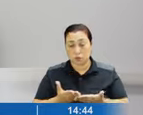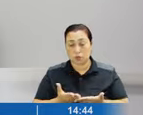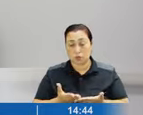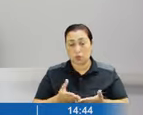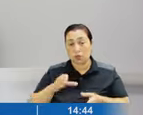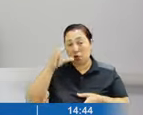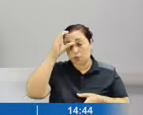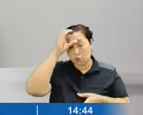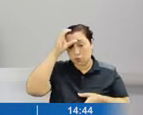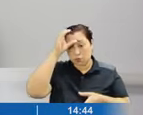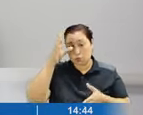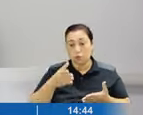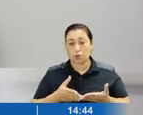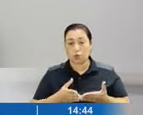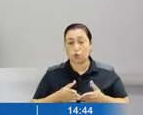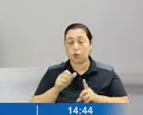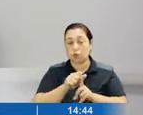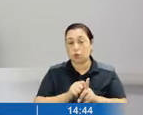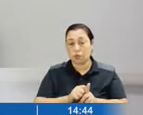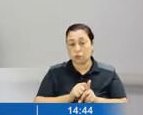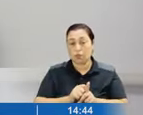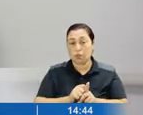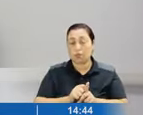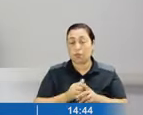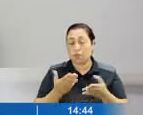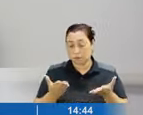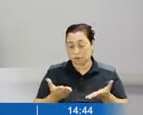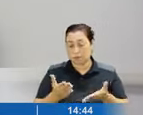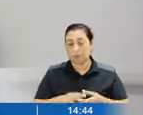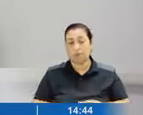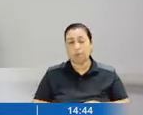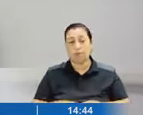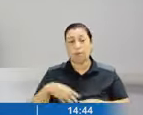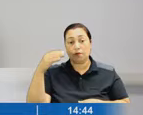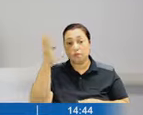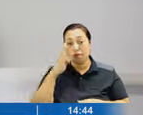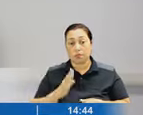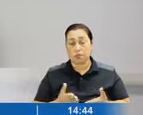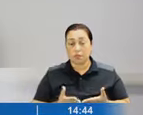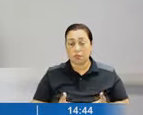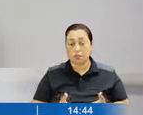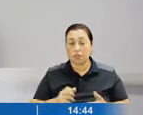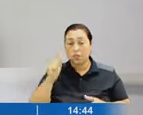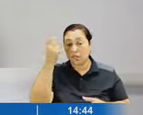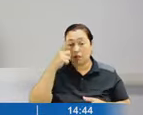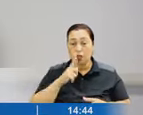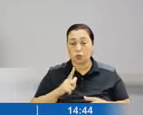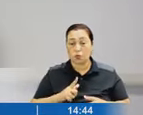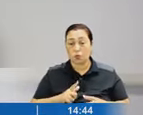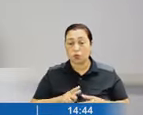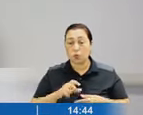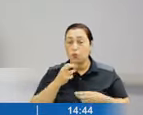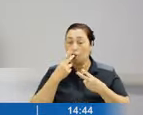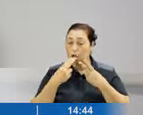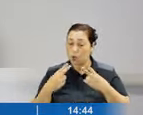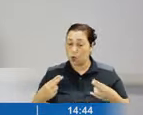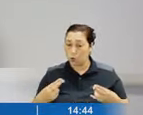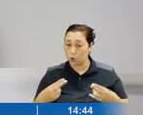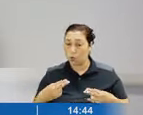a conscientização no mês de março, né? O Brasil está azul, Cristo Redentor está